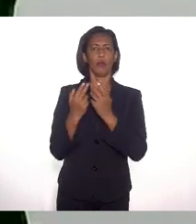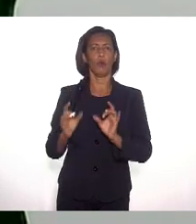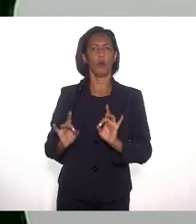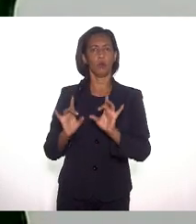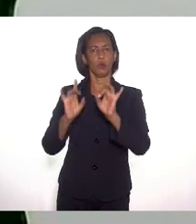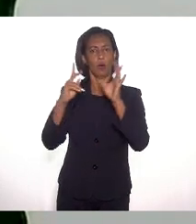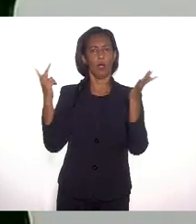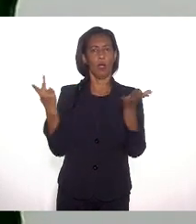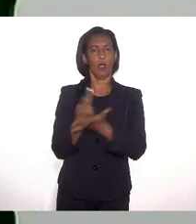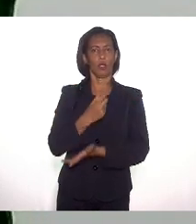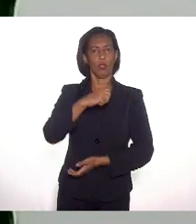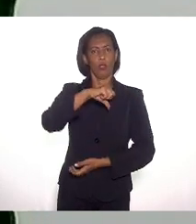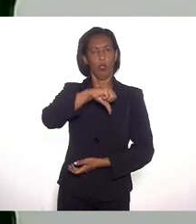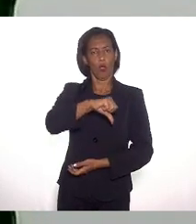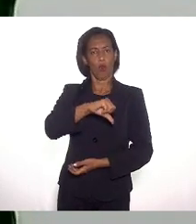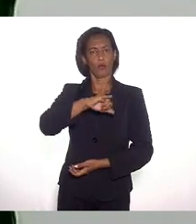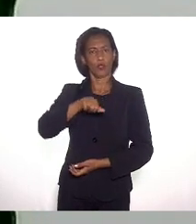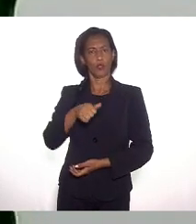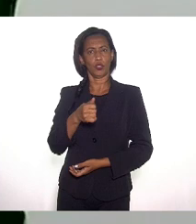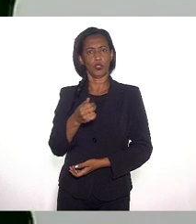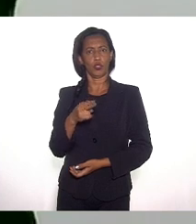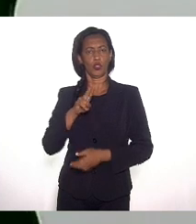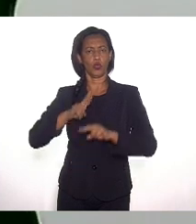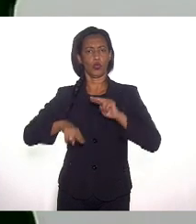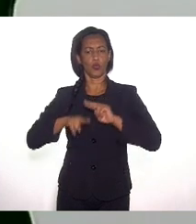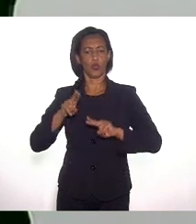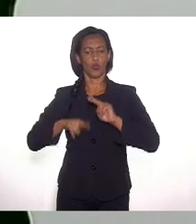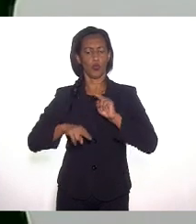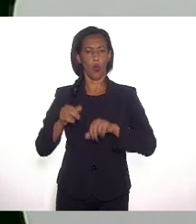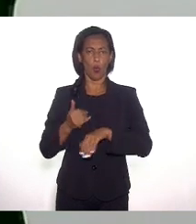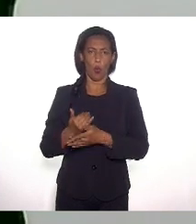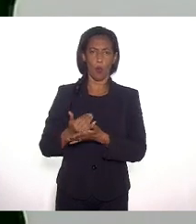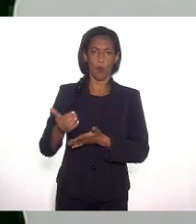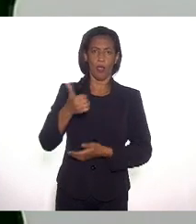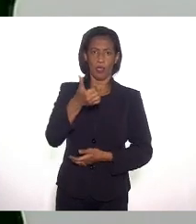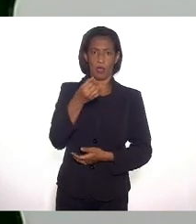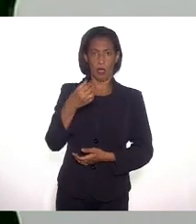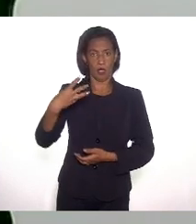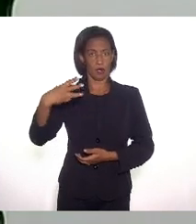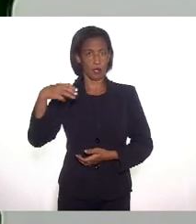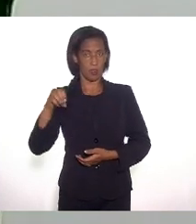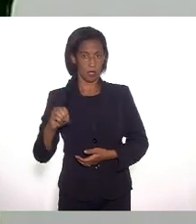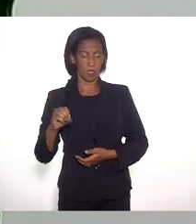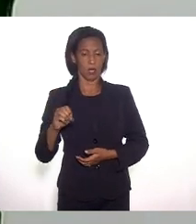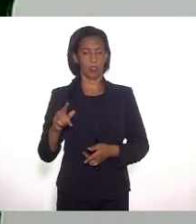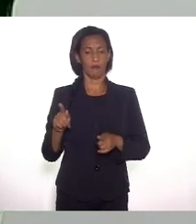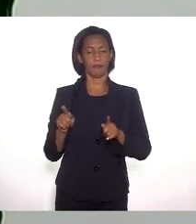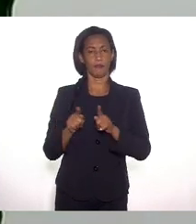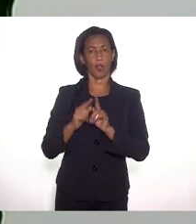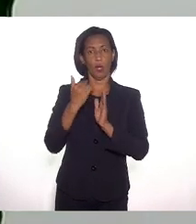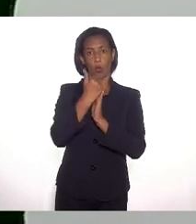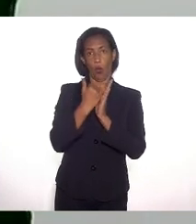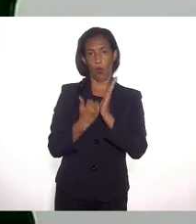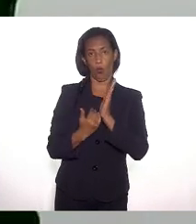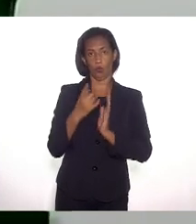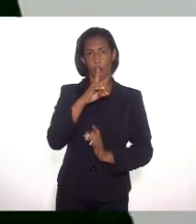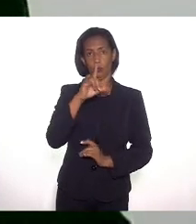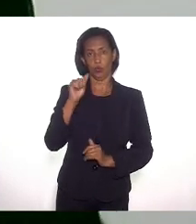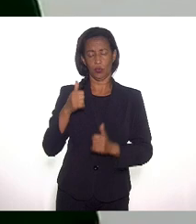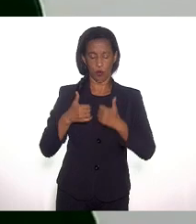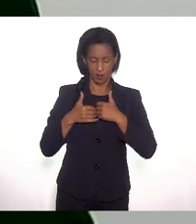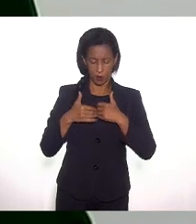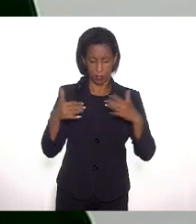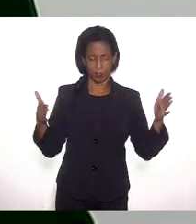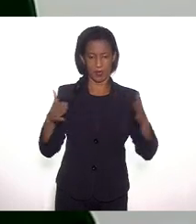ser realizada dia 9 de junho de 2021, extraordinariamente às 10h30, através da votação eletrônica com a seguinte ordem do dia. Eu quero